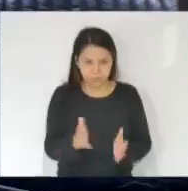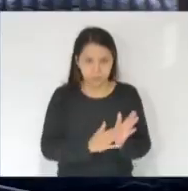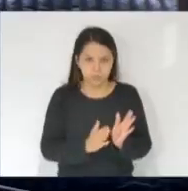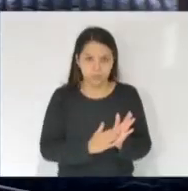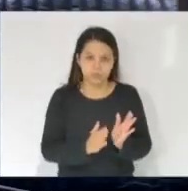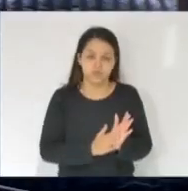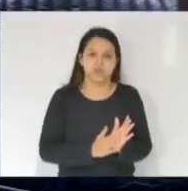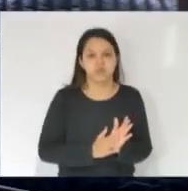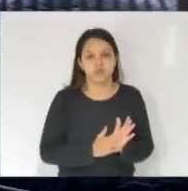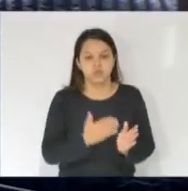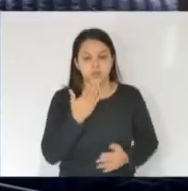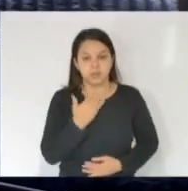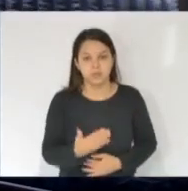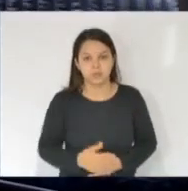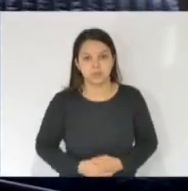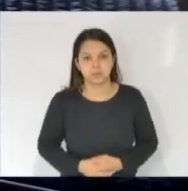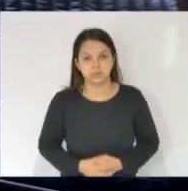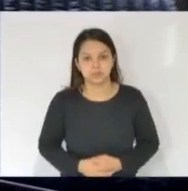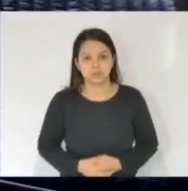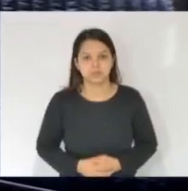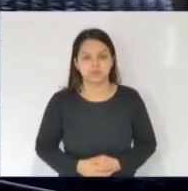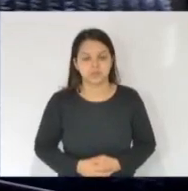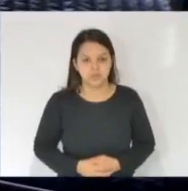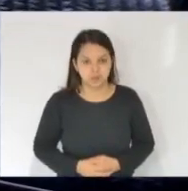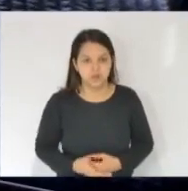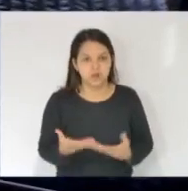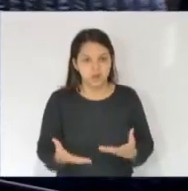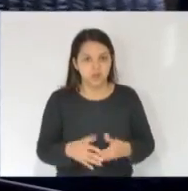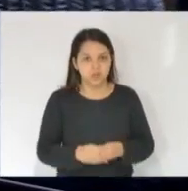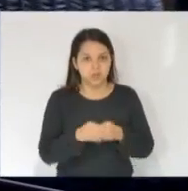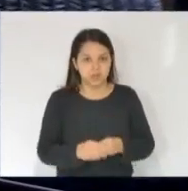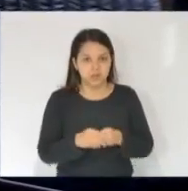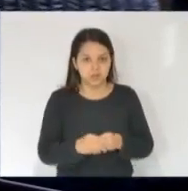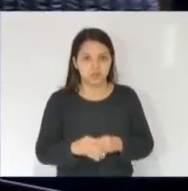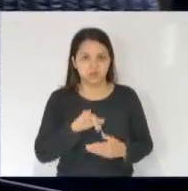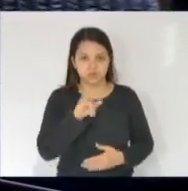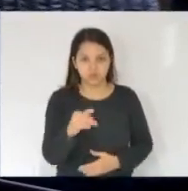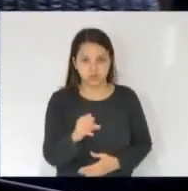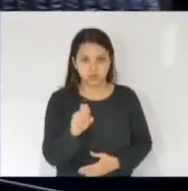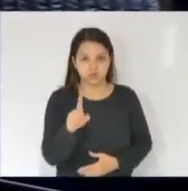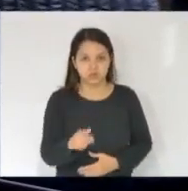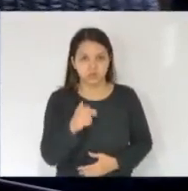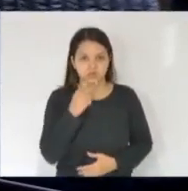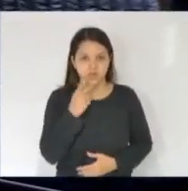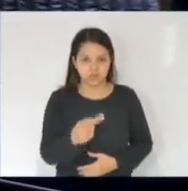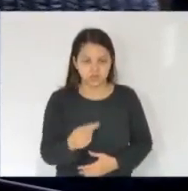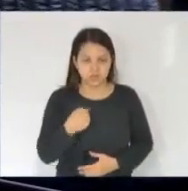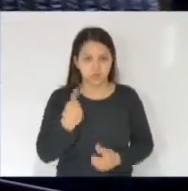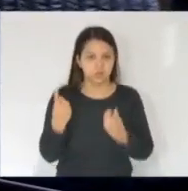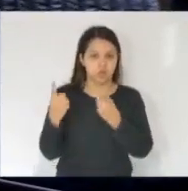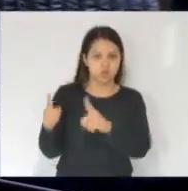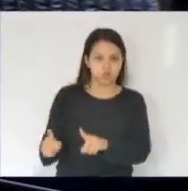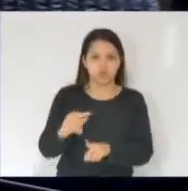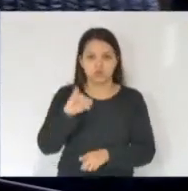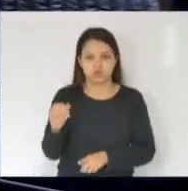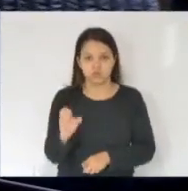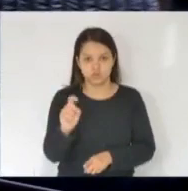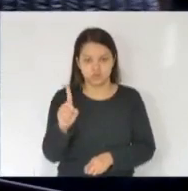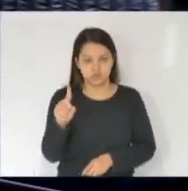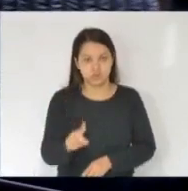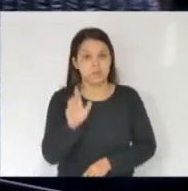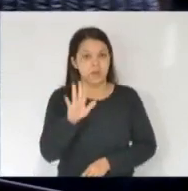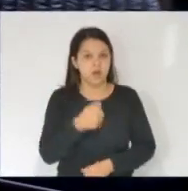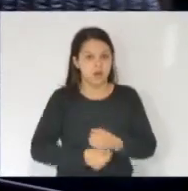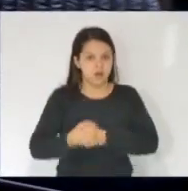requerimento. Bom, queria cumprimentar o Zé Bis, o Possante, dizer para o Possante que nada contra o Zé Bis, mas ano passado tu